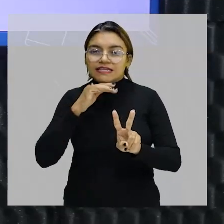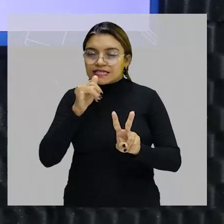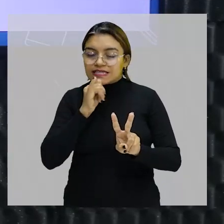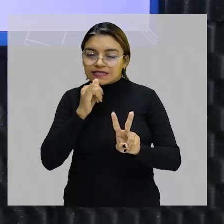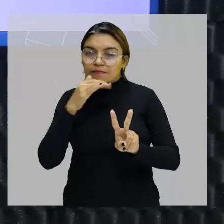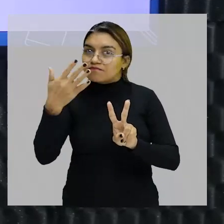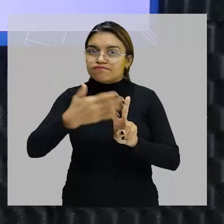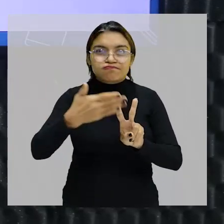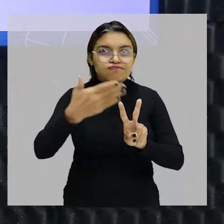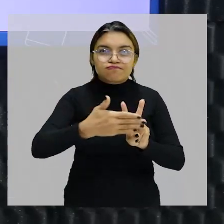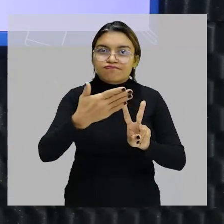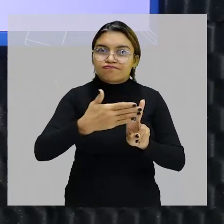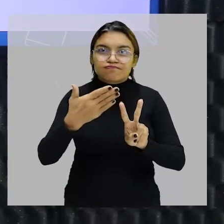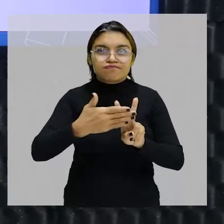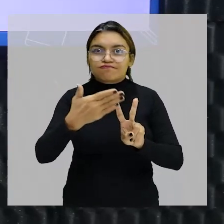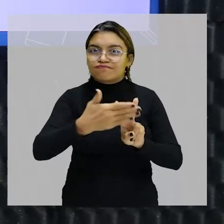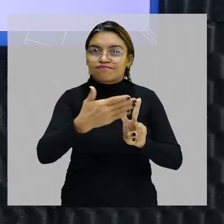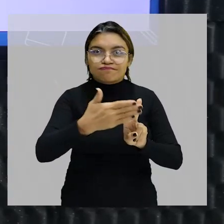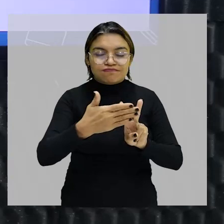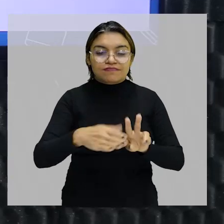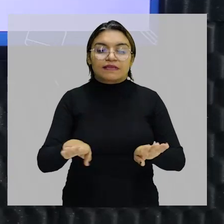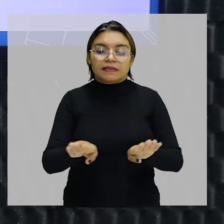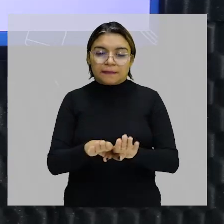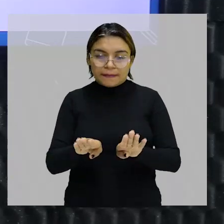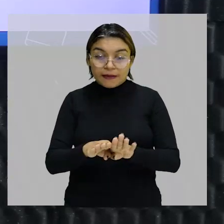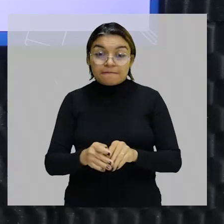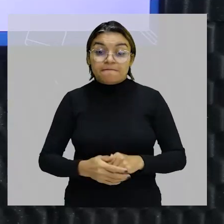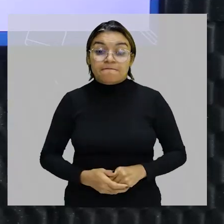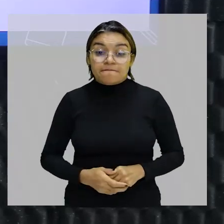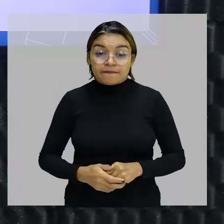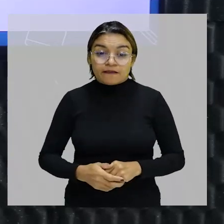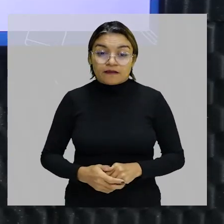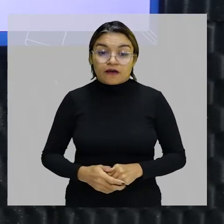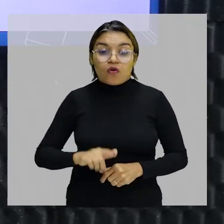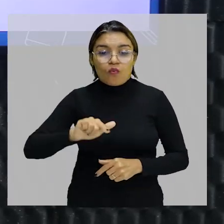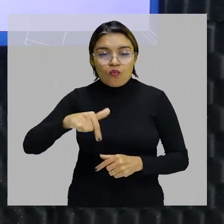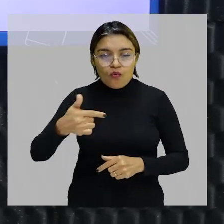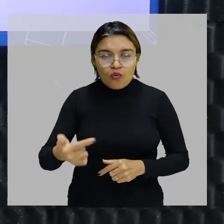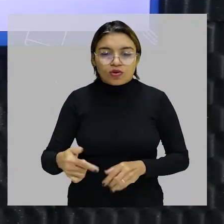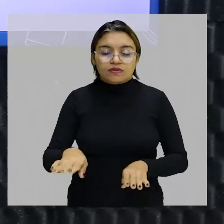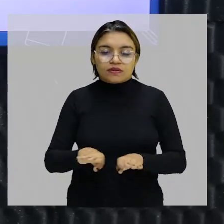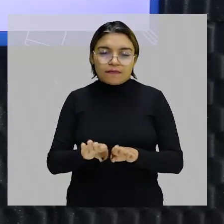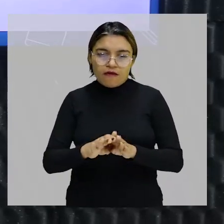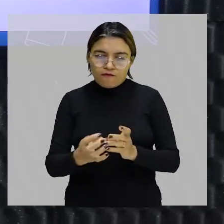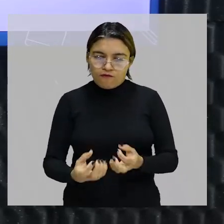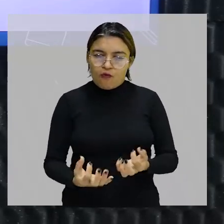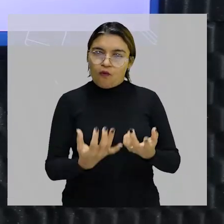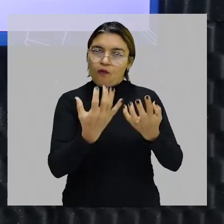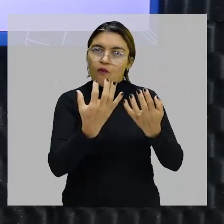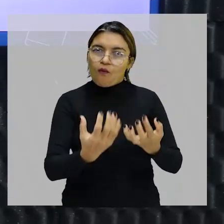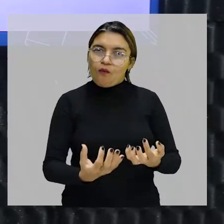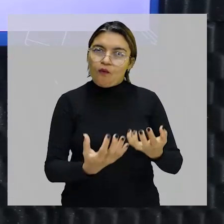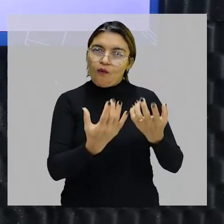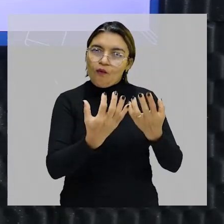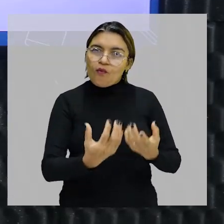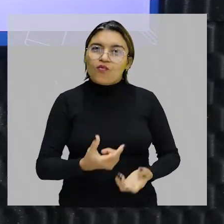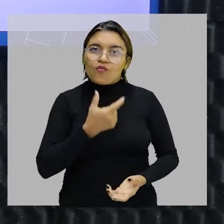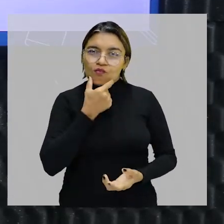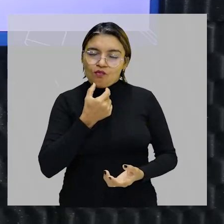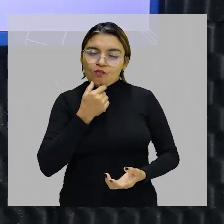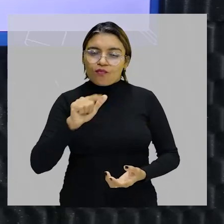invisível, também fica intangível. O John Storr, né, o Tocha Humana, se transforma, né, uma bola de